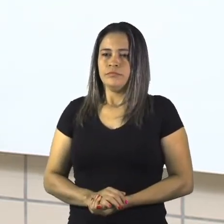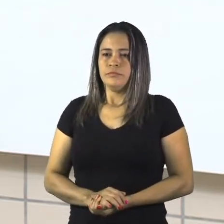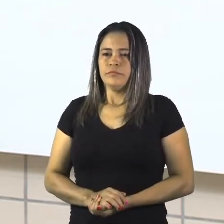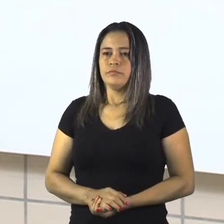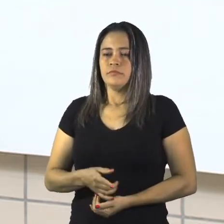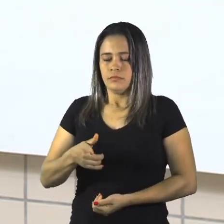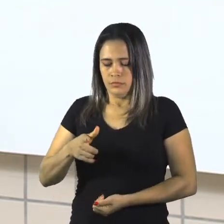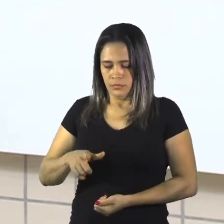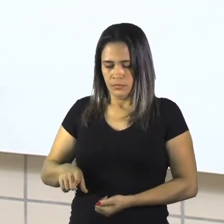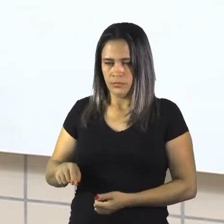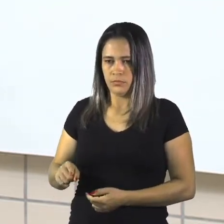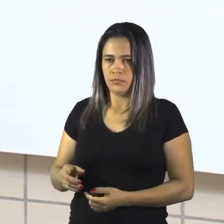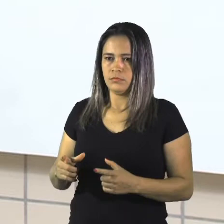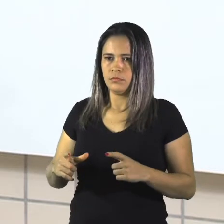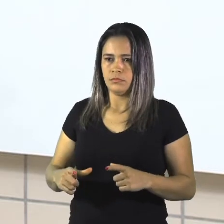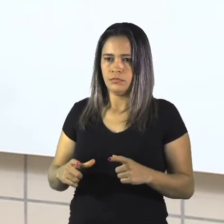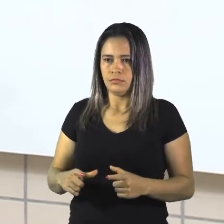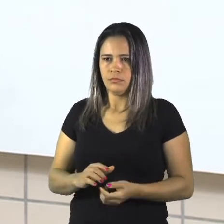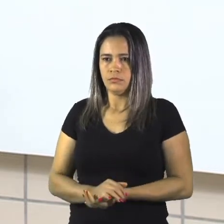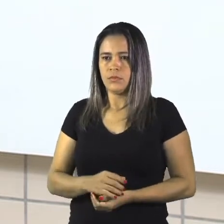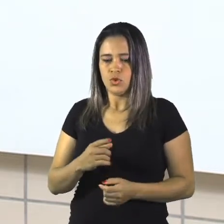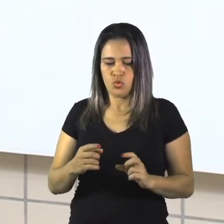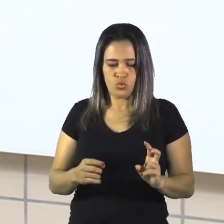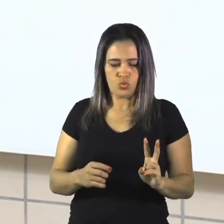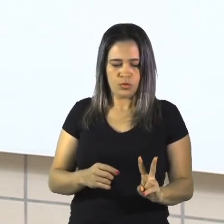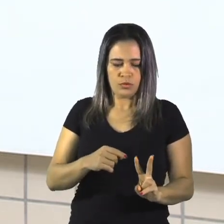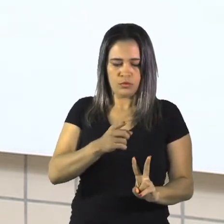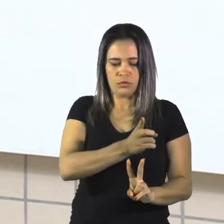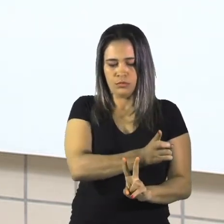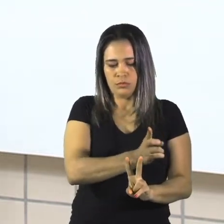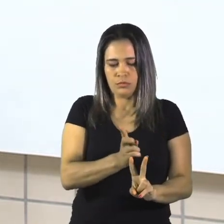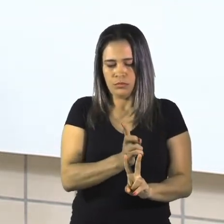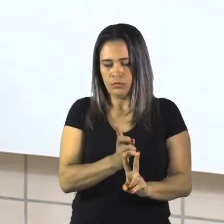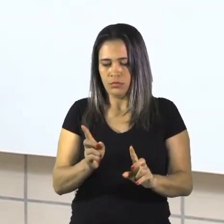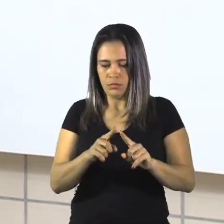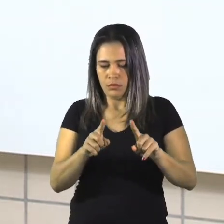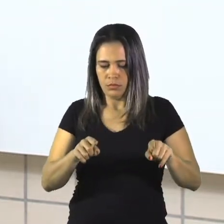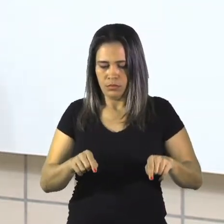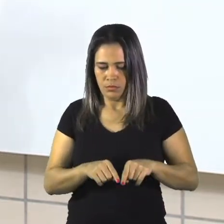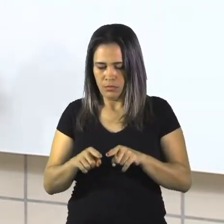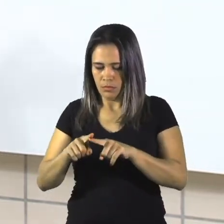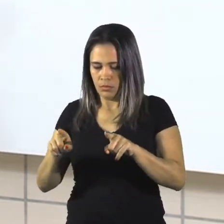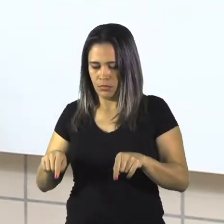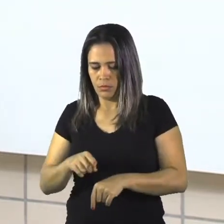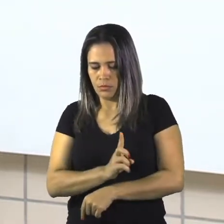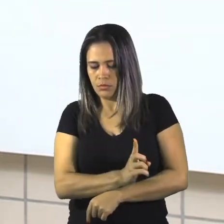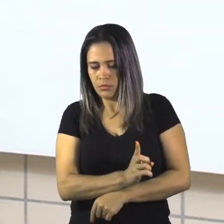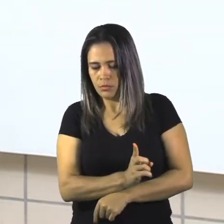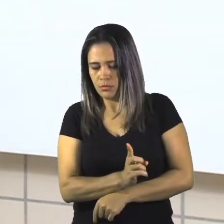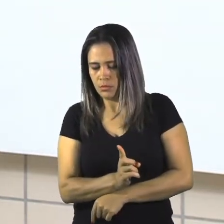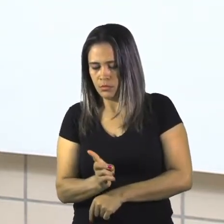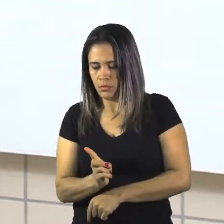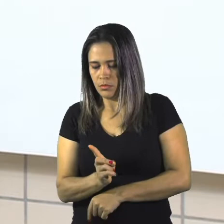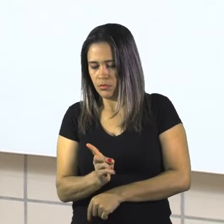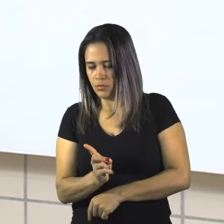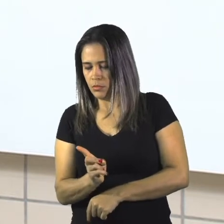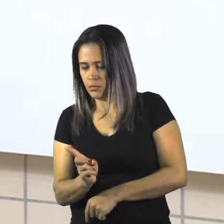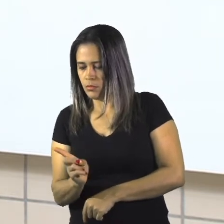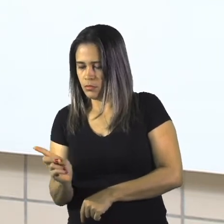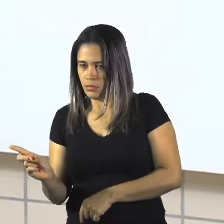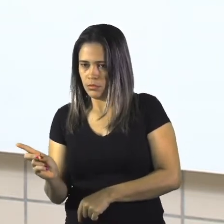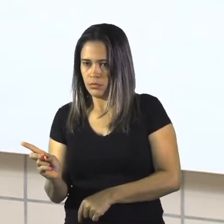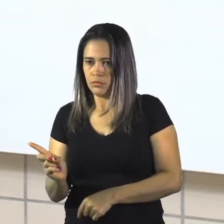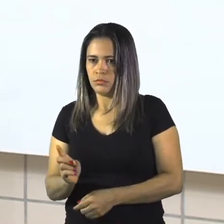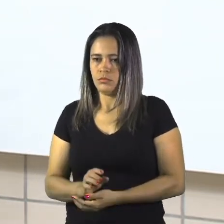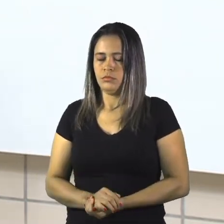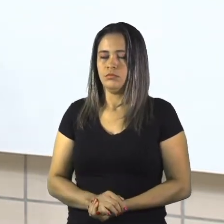Então, ele vai ter que andar mais outra quadra no sentido horizontal ainda, continuando para a